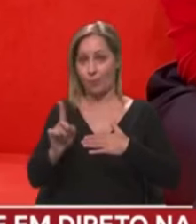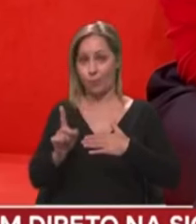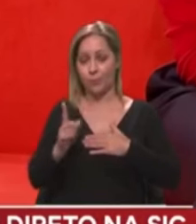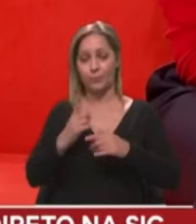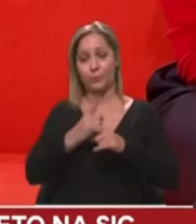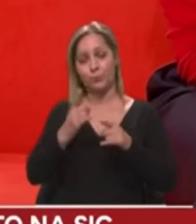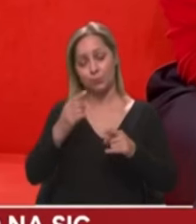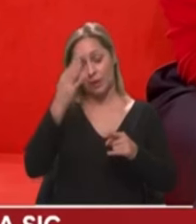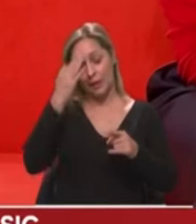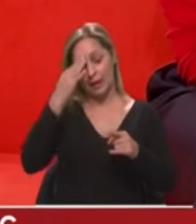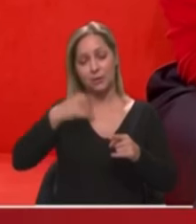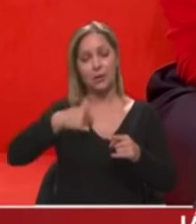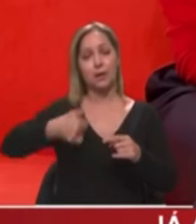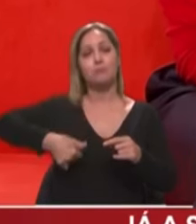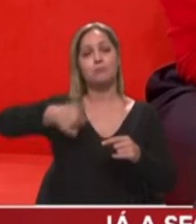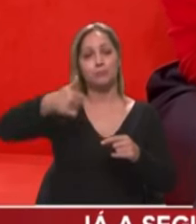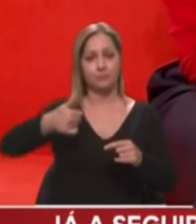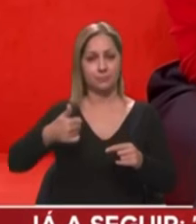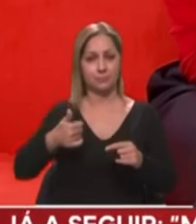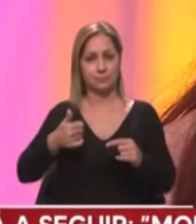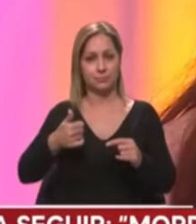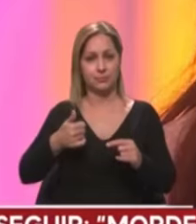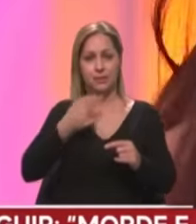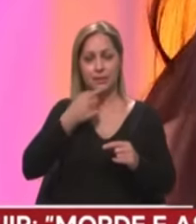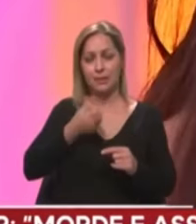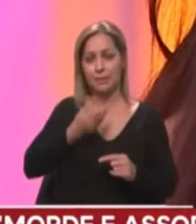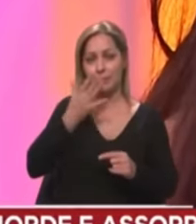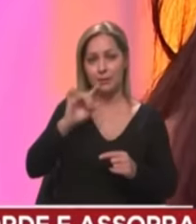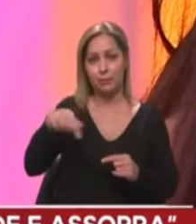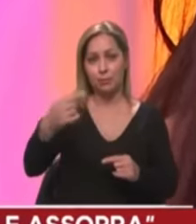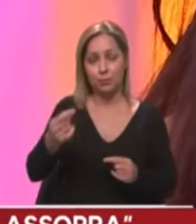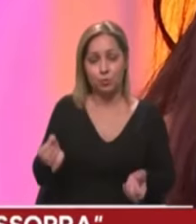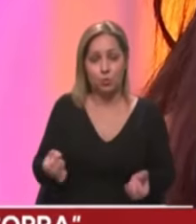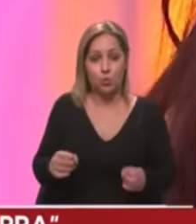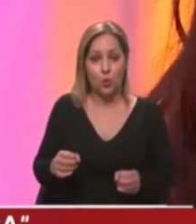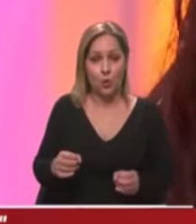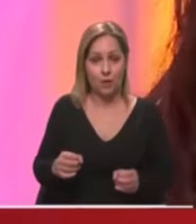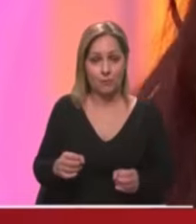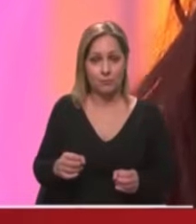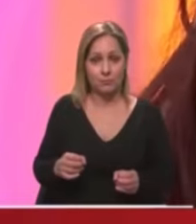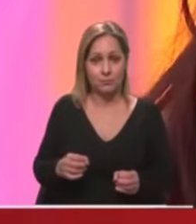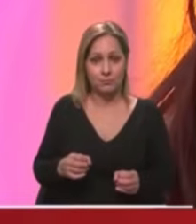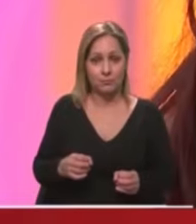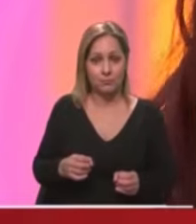acham superiores. E depois não têm empatia pela pessoa que tem ao lado. Não tem respeito. Ana Luísa...